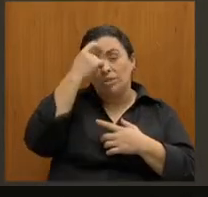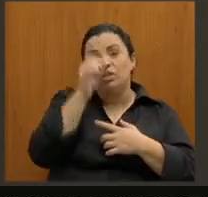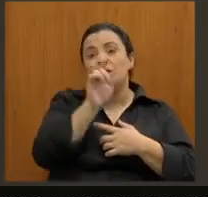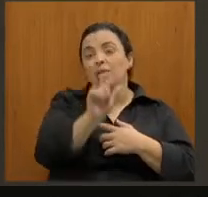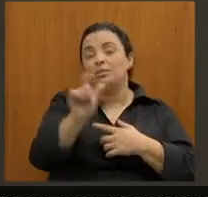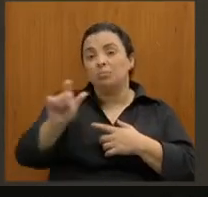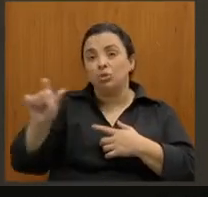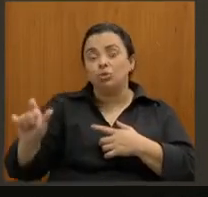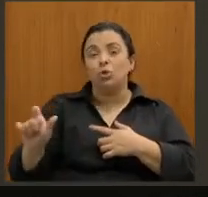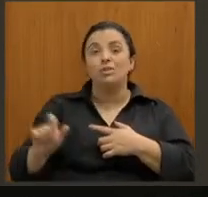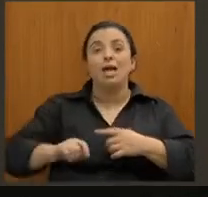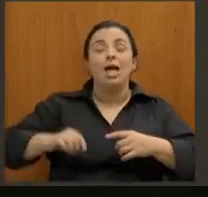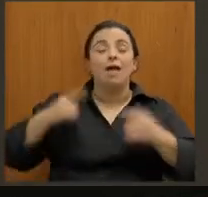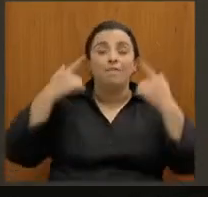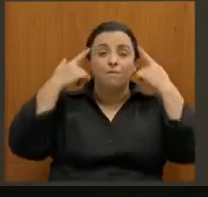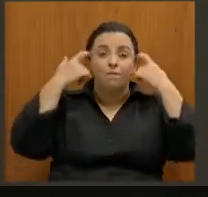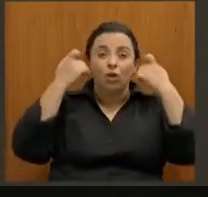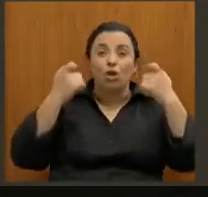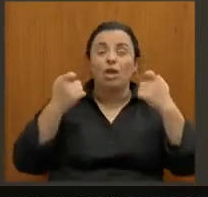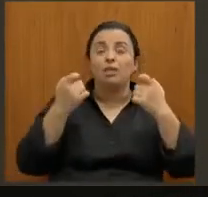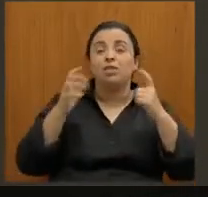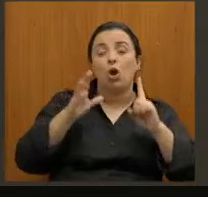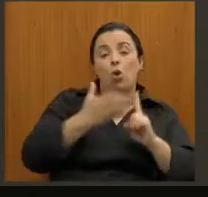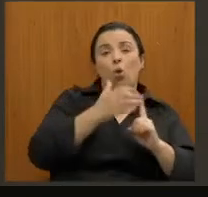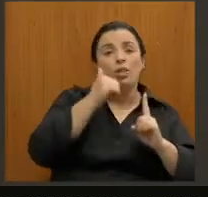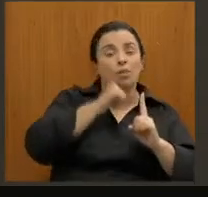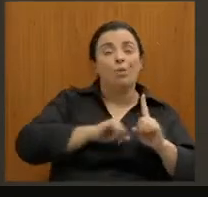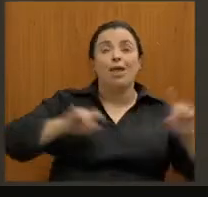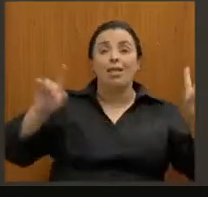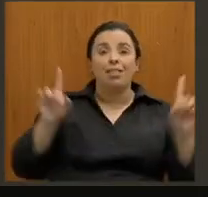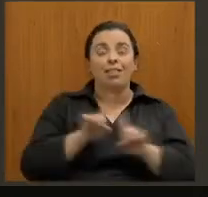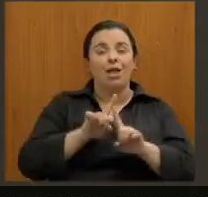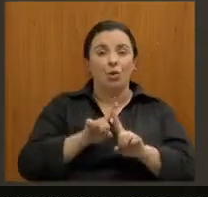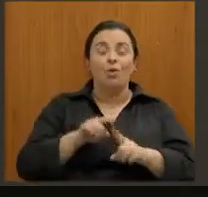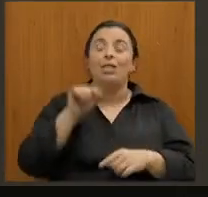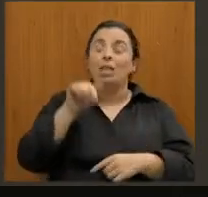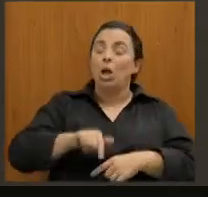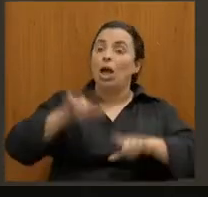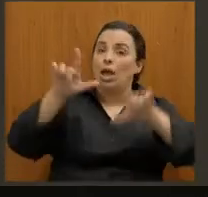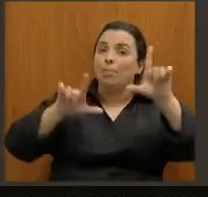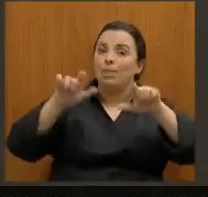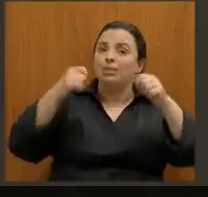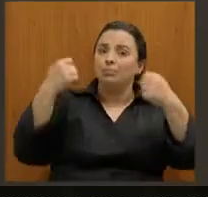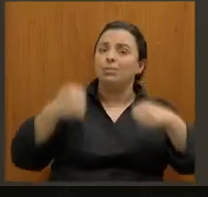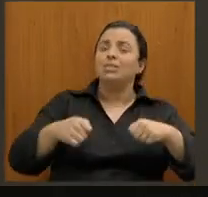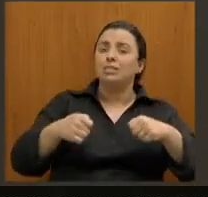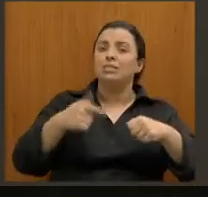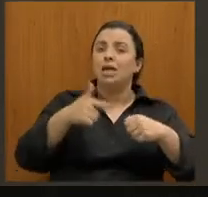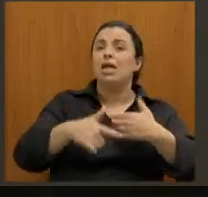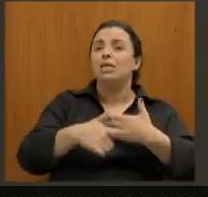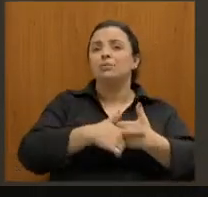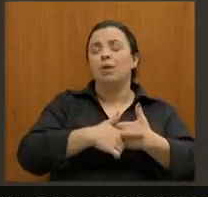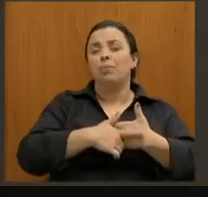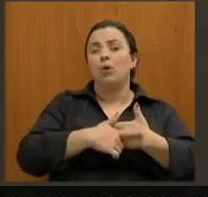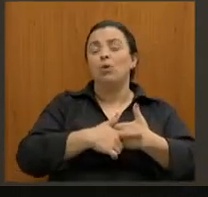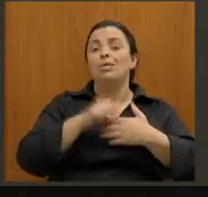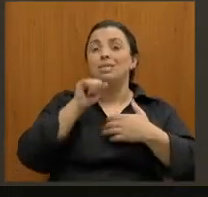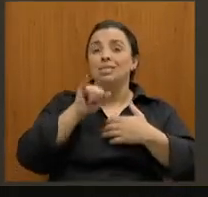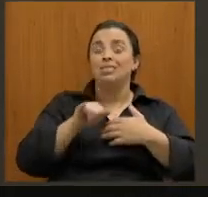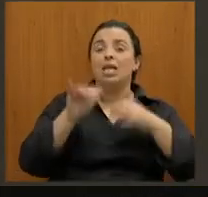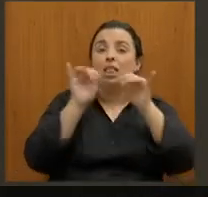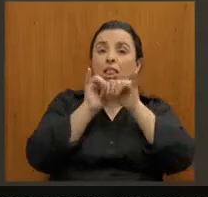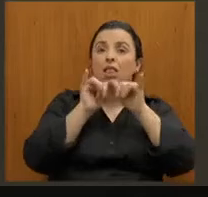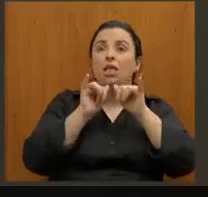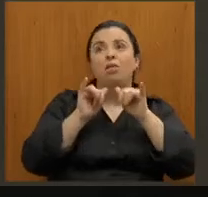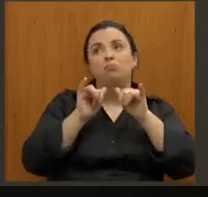e o papel da Imprensa deverá ser ser esse Quando ela for transmitir uma notícia trágica feminicídio